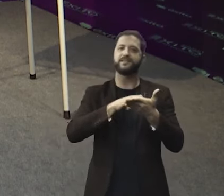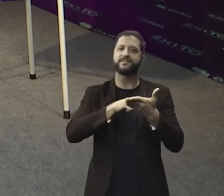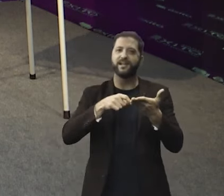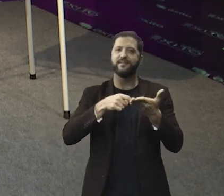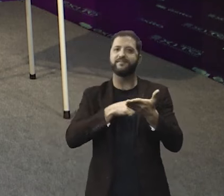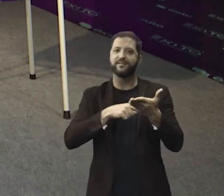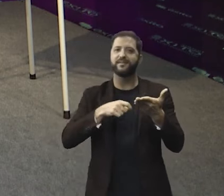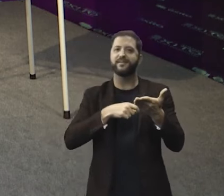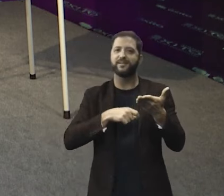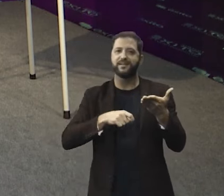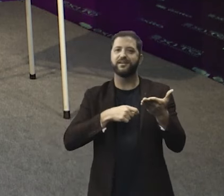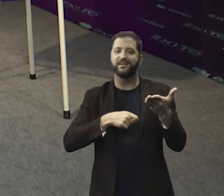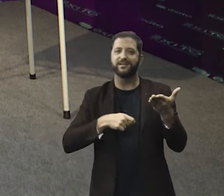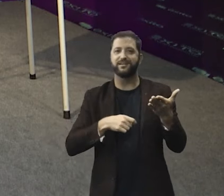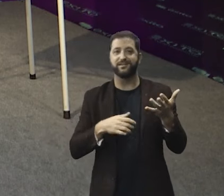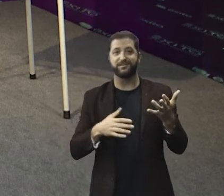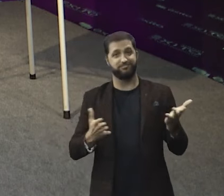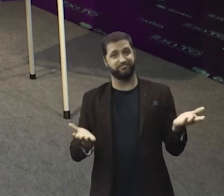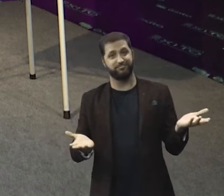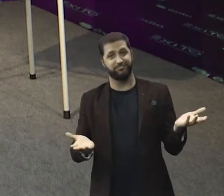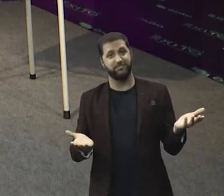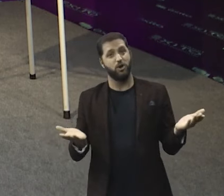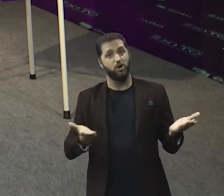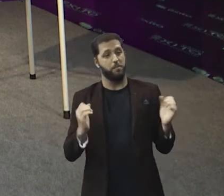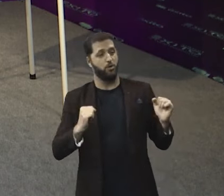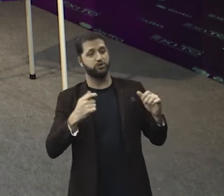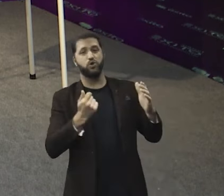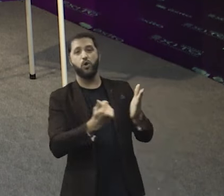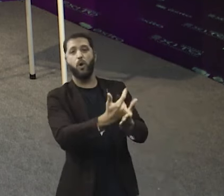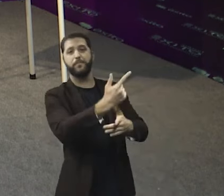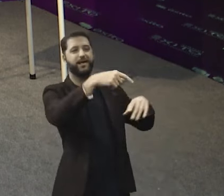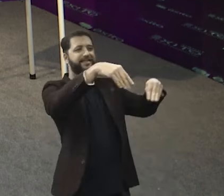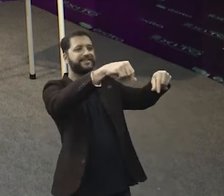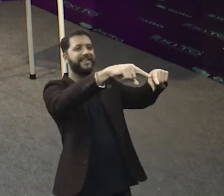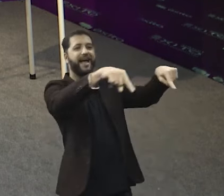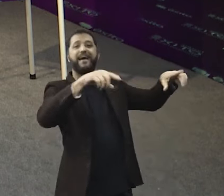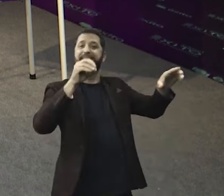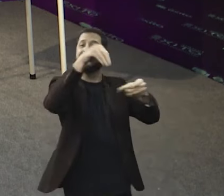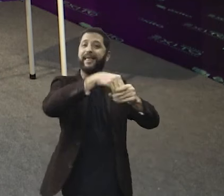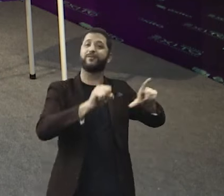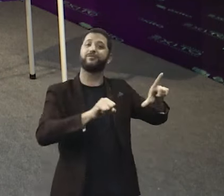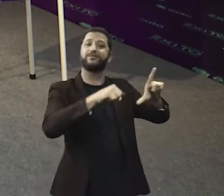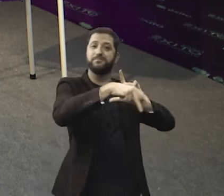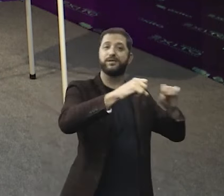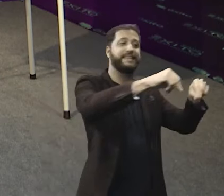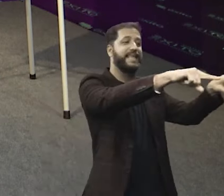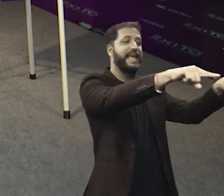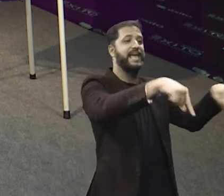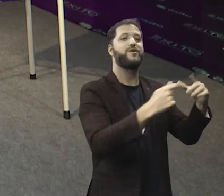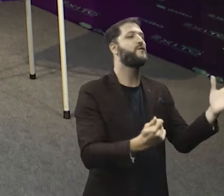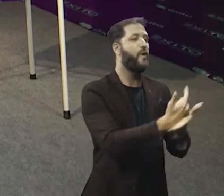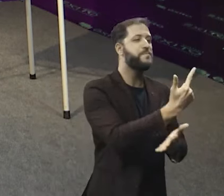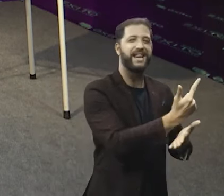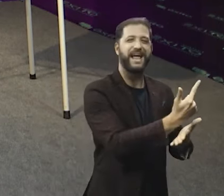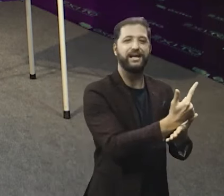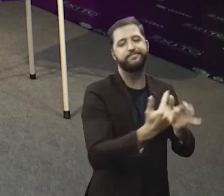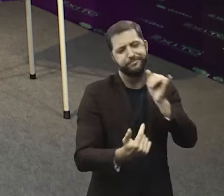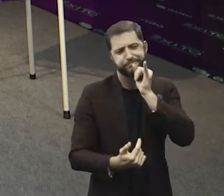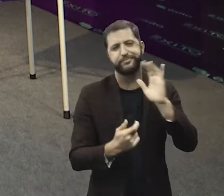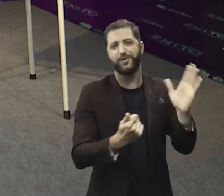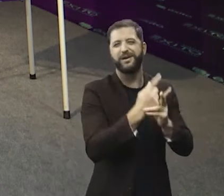Então hoje você vai comprar o lote por x mas daqui a pouco que o negócio tiver lá vamos dar um exemplo né do Brad